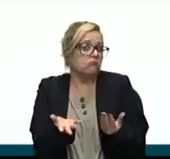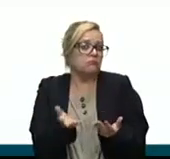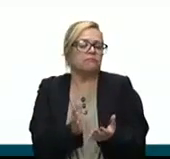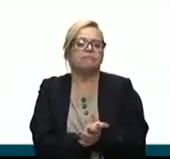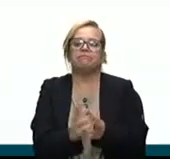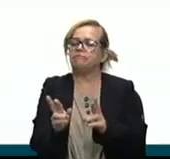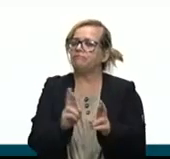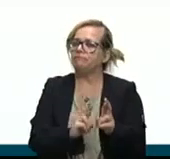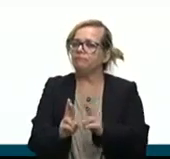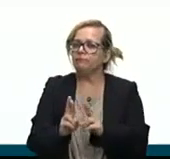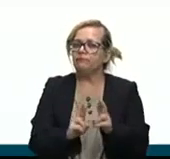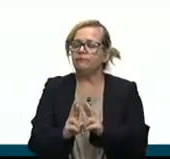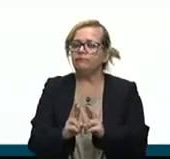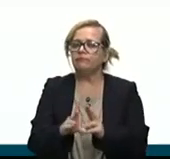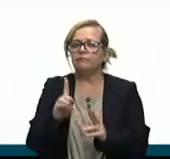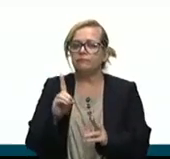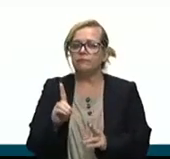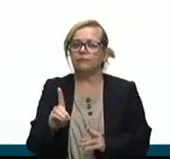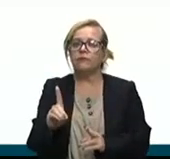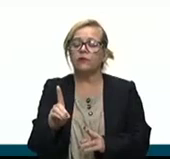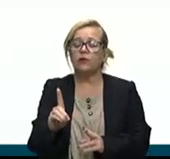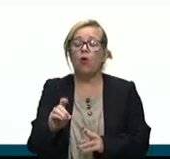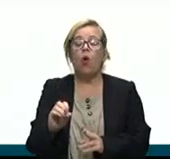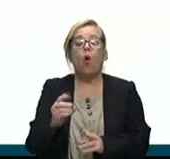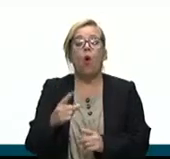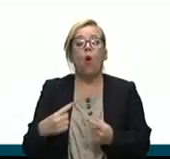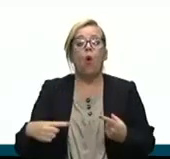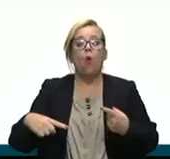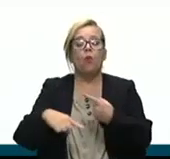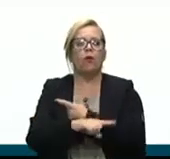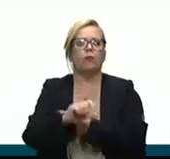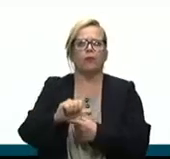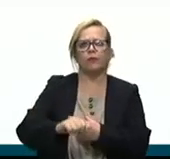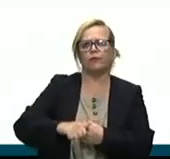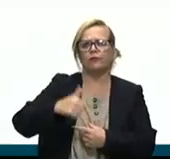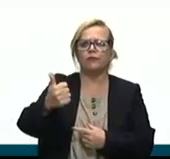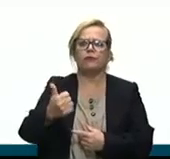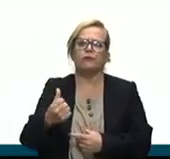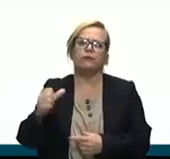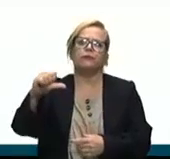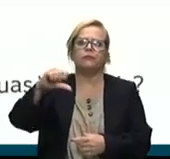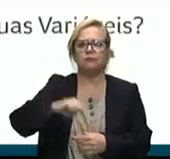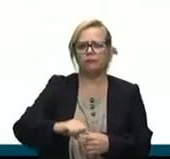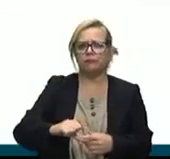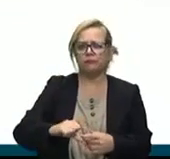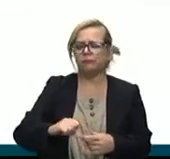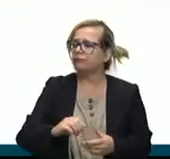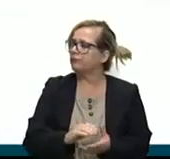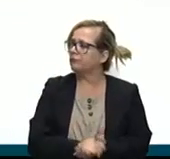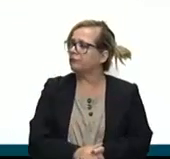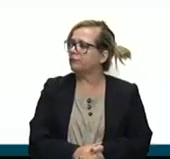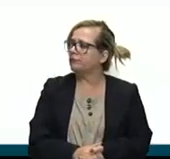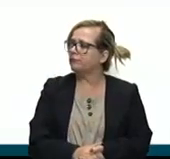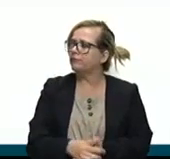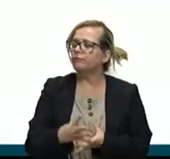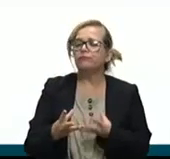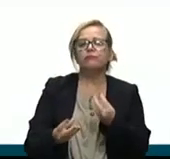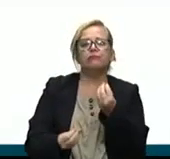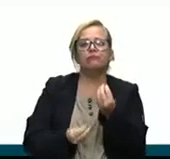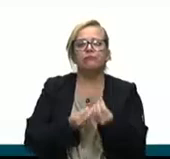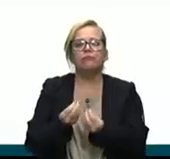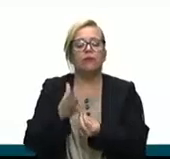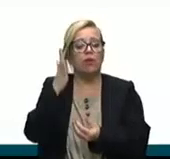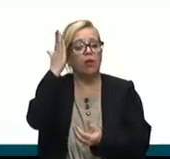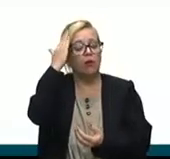A relação é direta ou inversa, é positiva ou é negativa? Como medimos